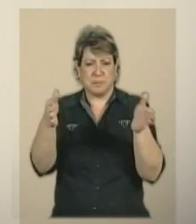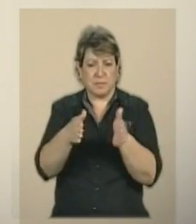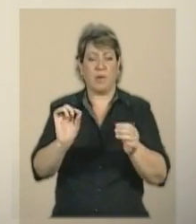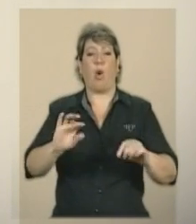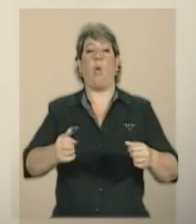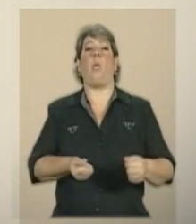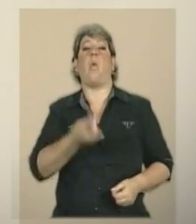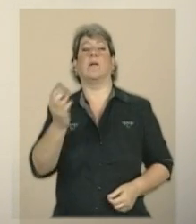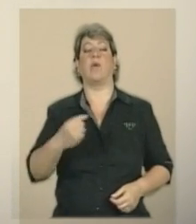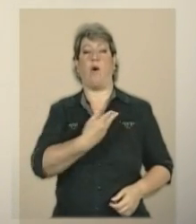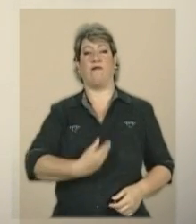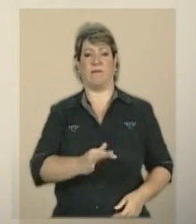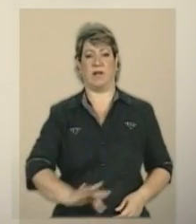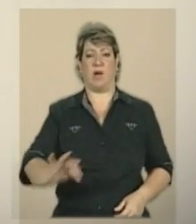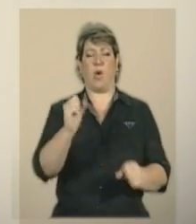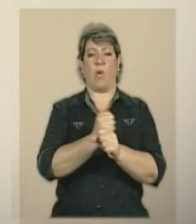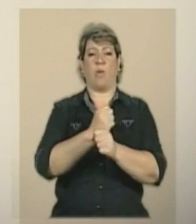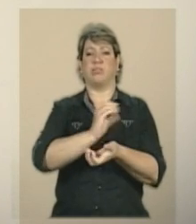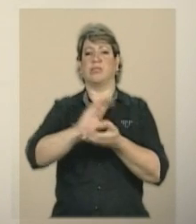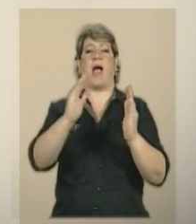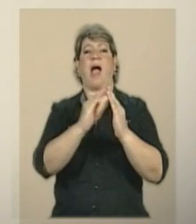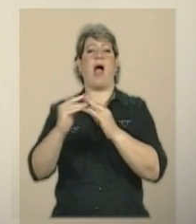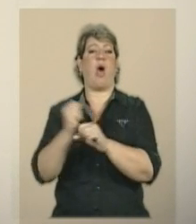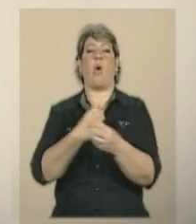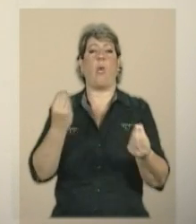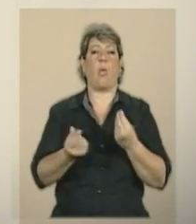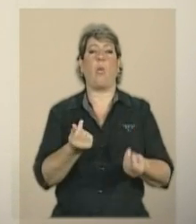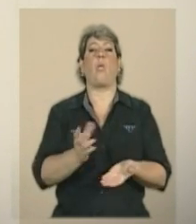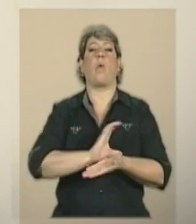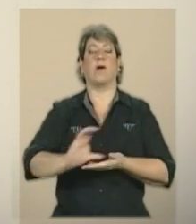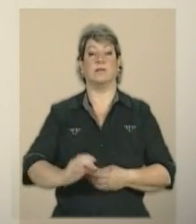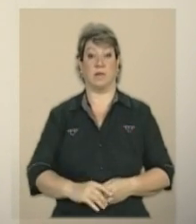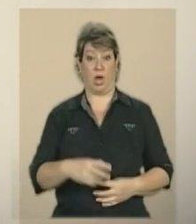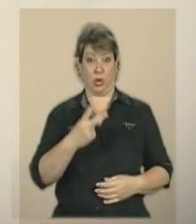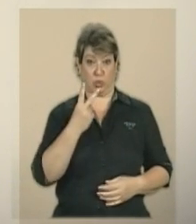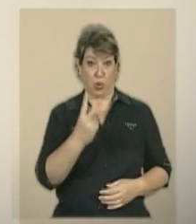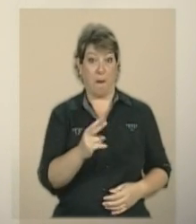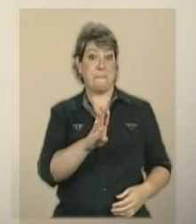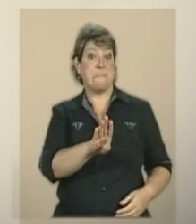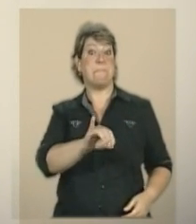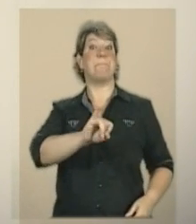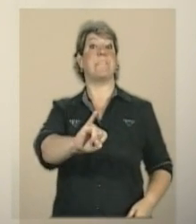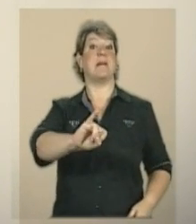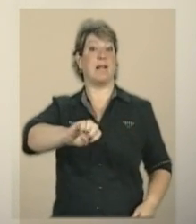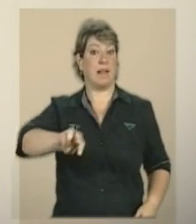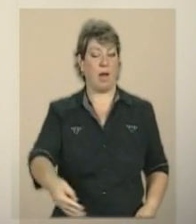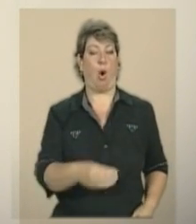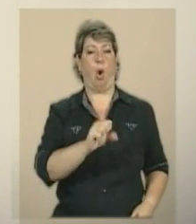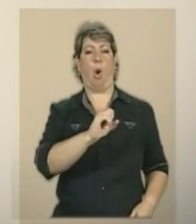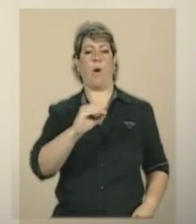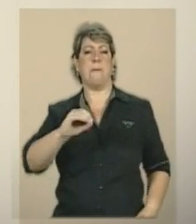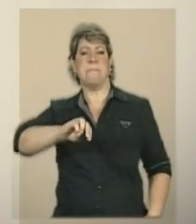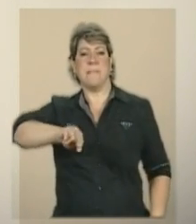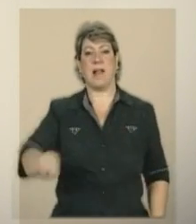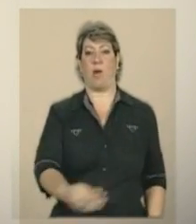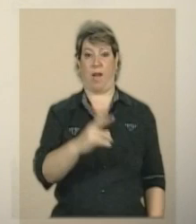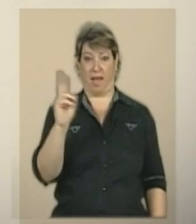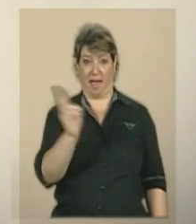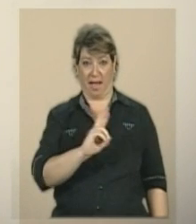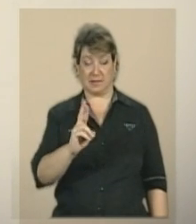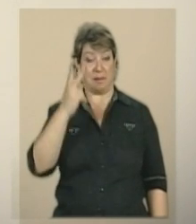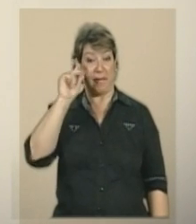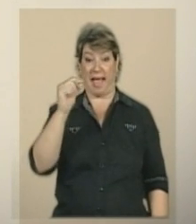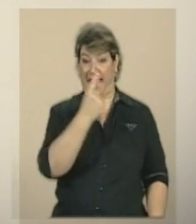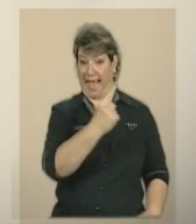governo federal Vai investir na construção das casas nós vamos investir 2 bilhões 800 milhões de reais para